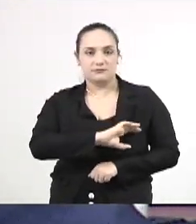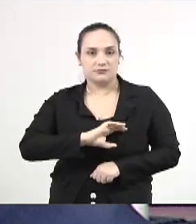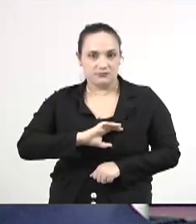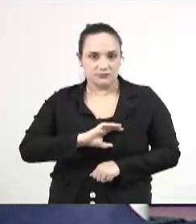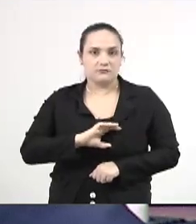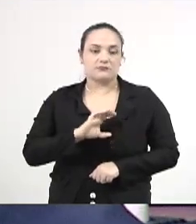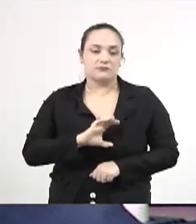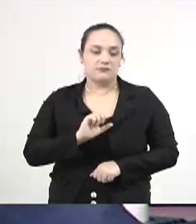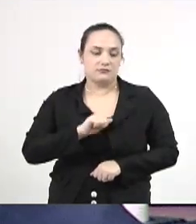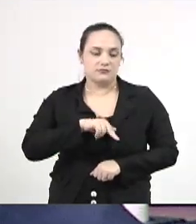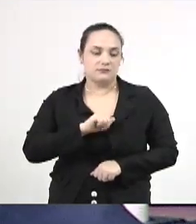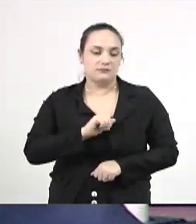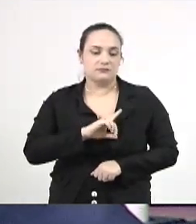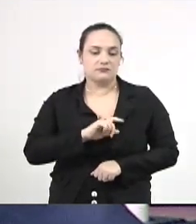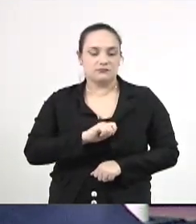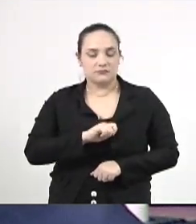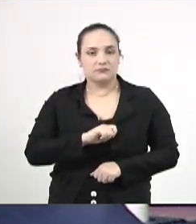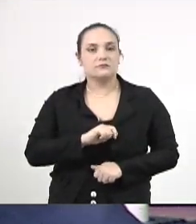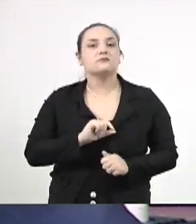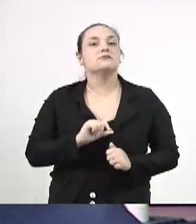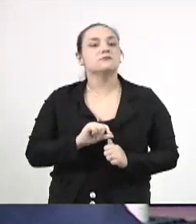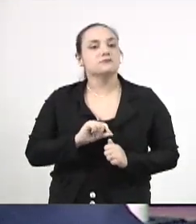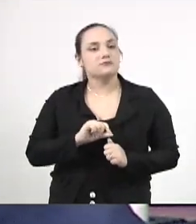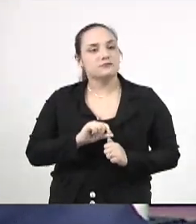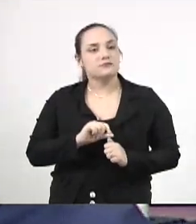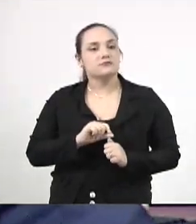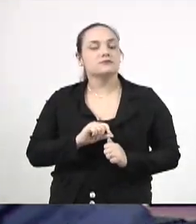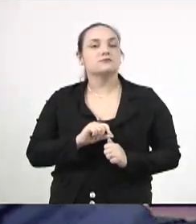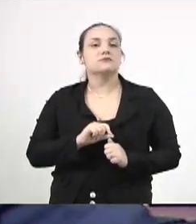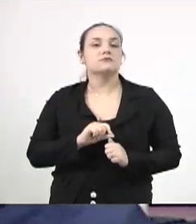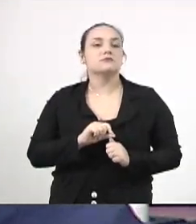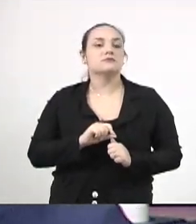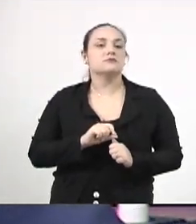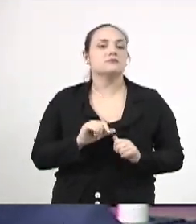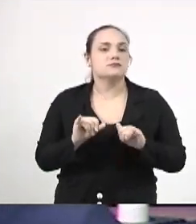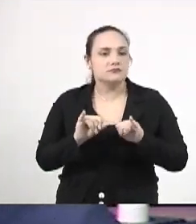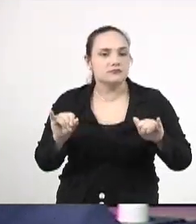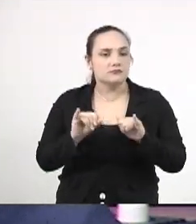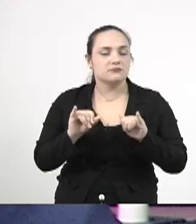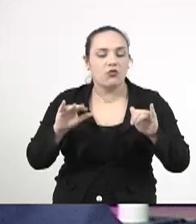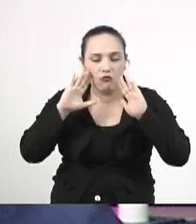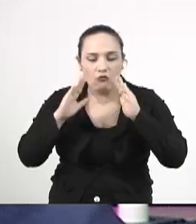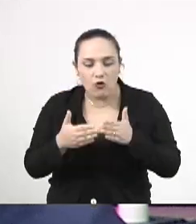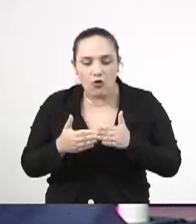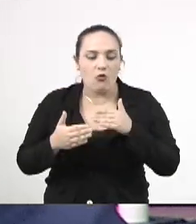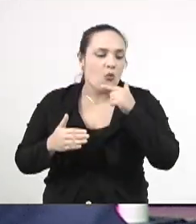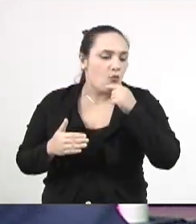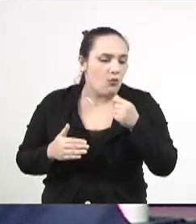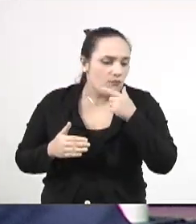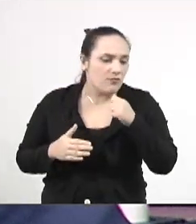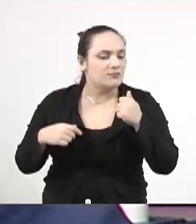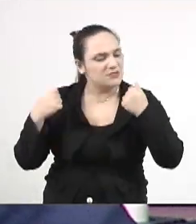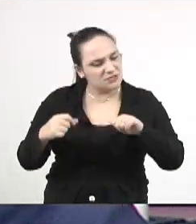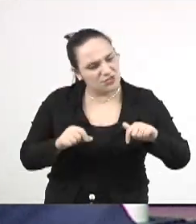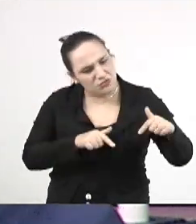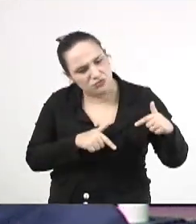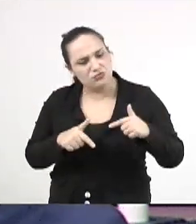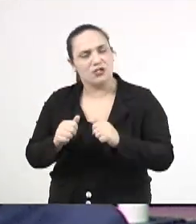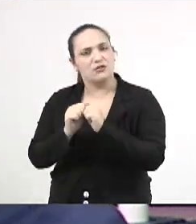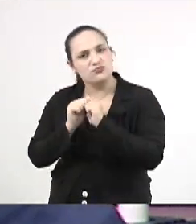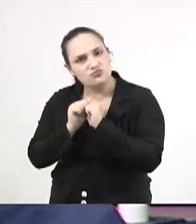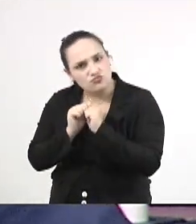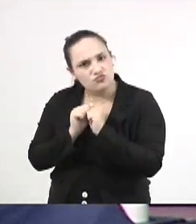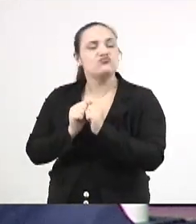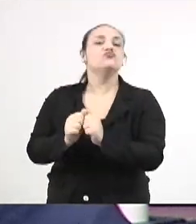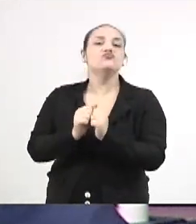pela primeira vez essa campanha dirigida aos homens para que também estejam